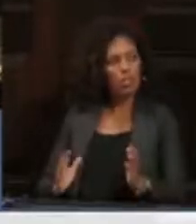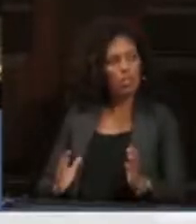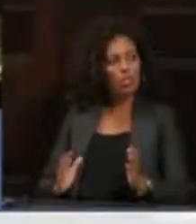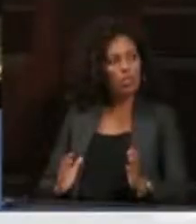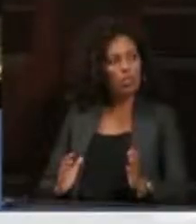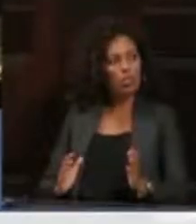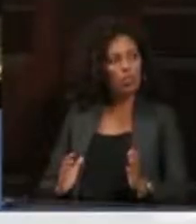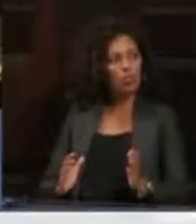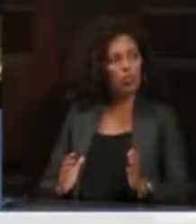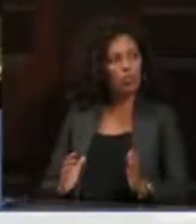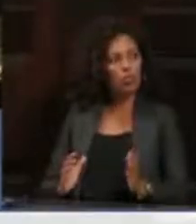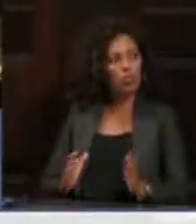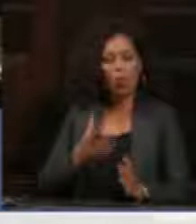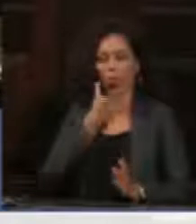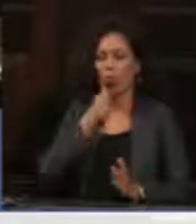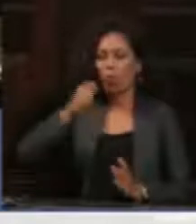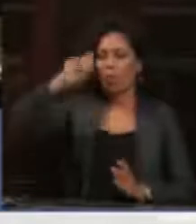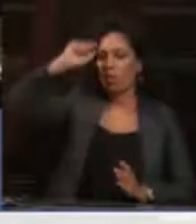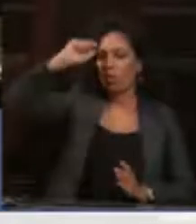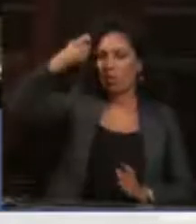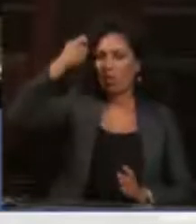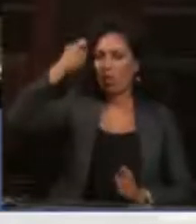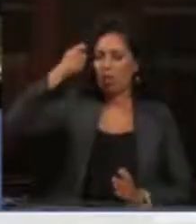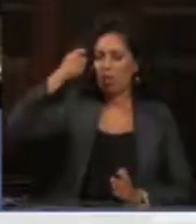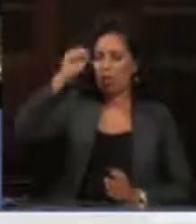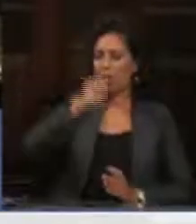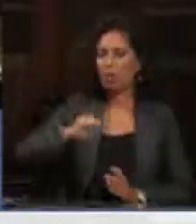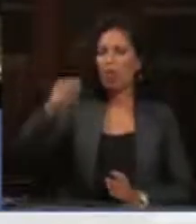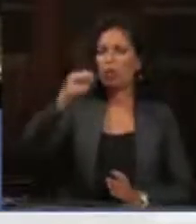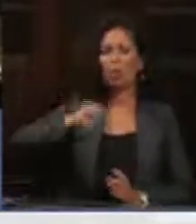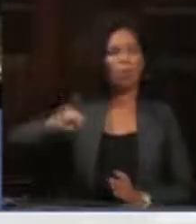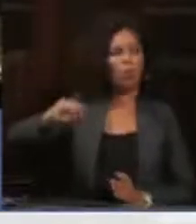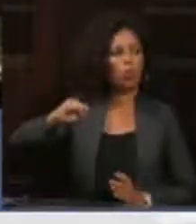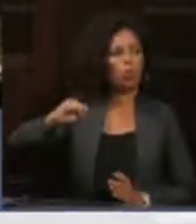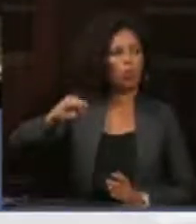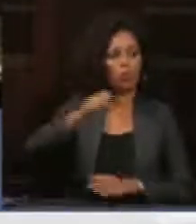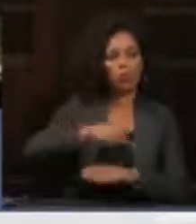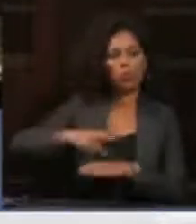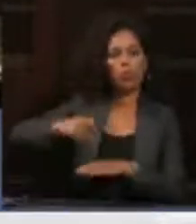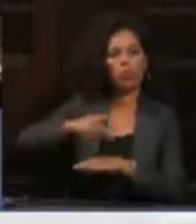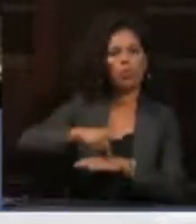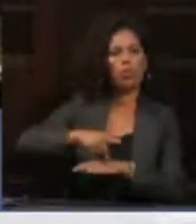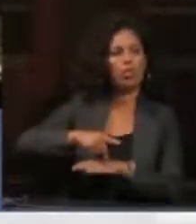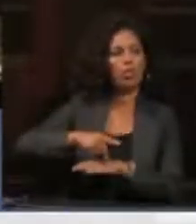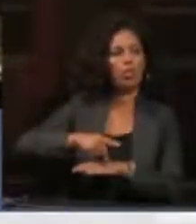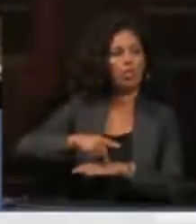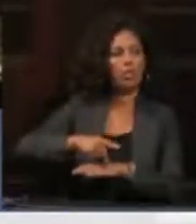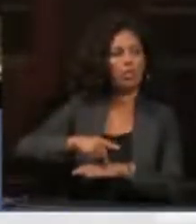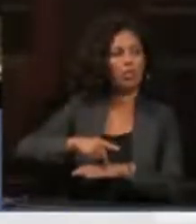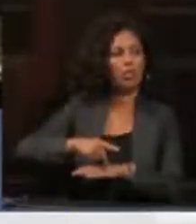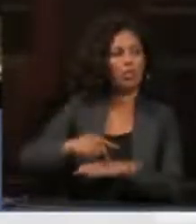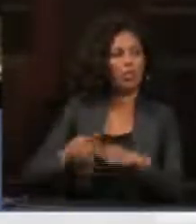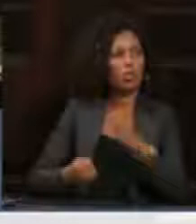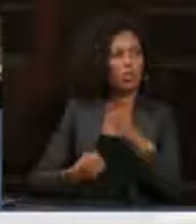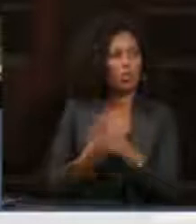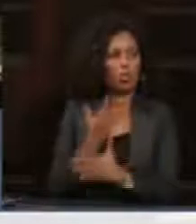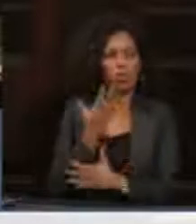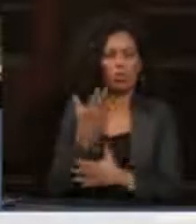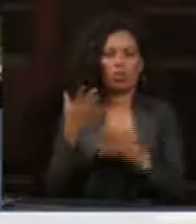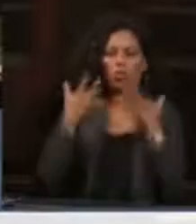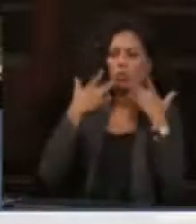do Nascimento, o homem negro que foi senador da República, criador do